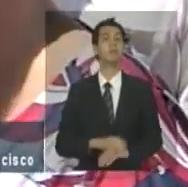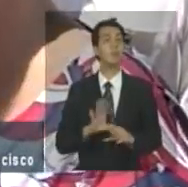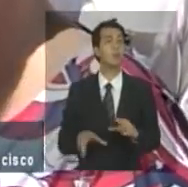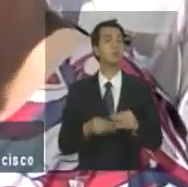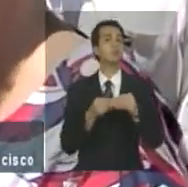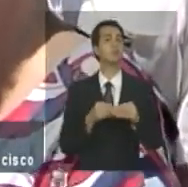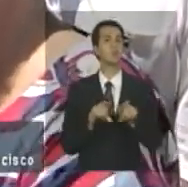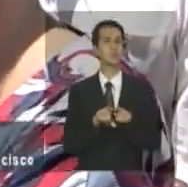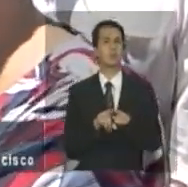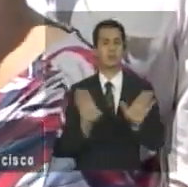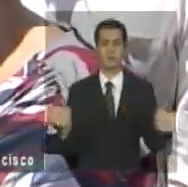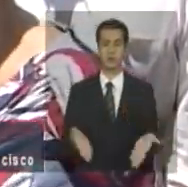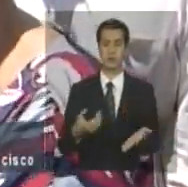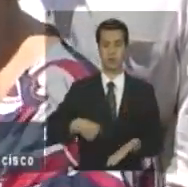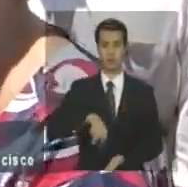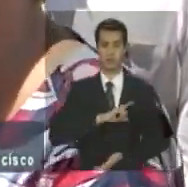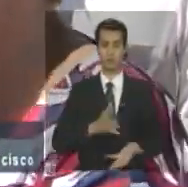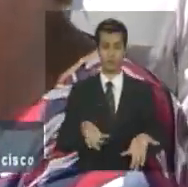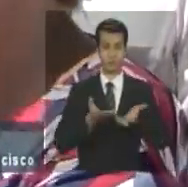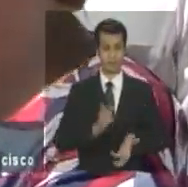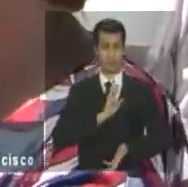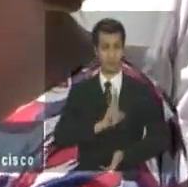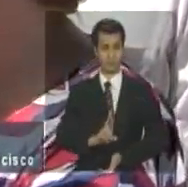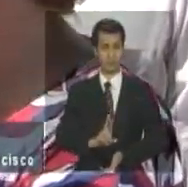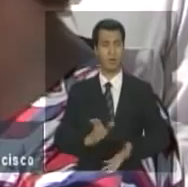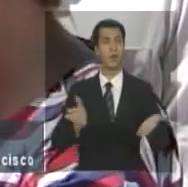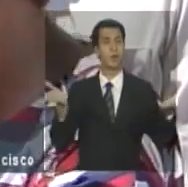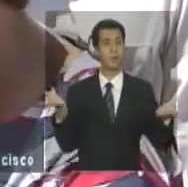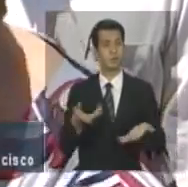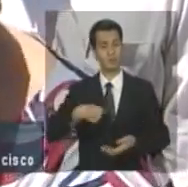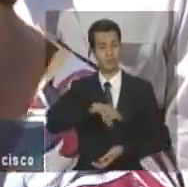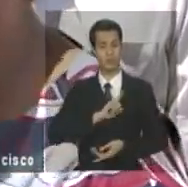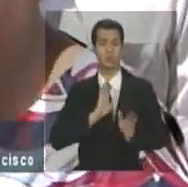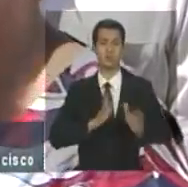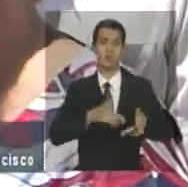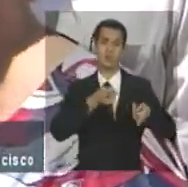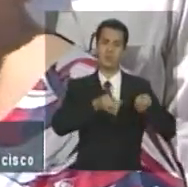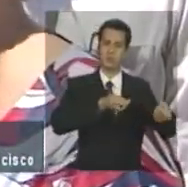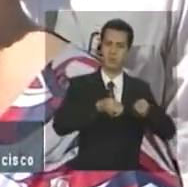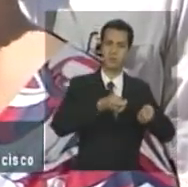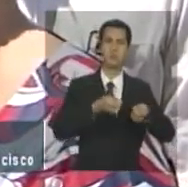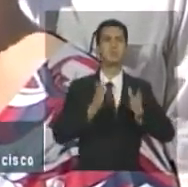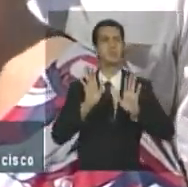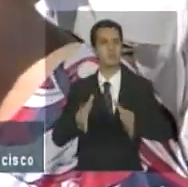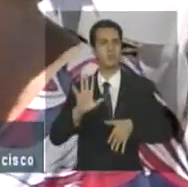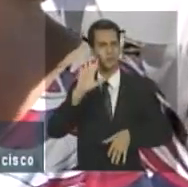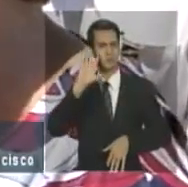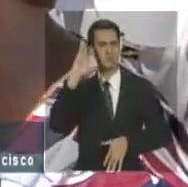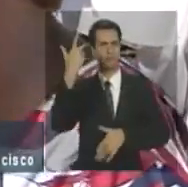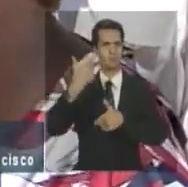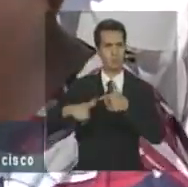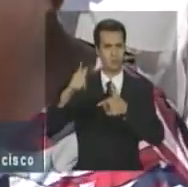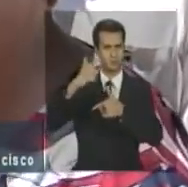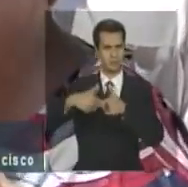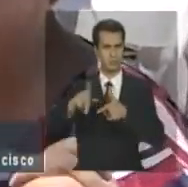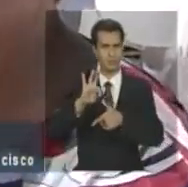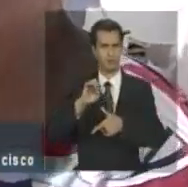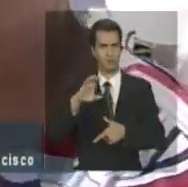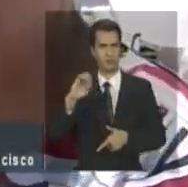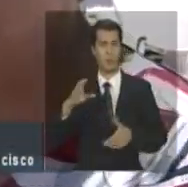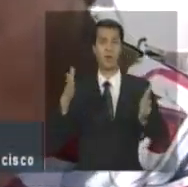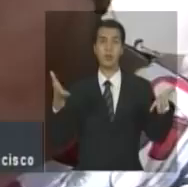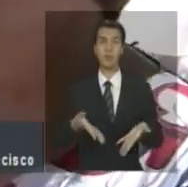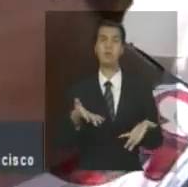queremos resultado. Nós negociamos, nós resolvemos os problemas técnicos que haviam e agora nós